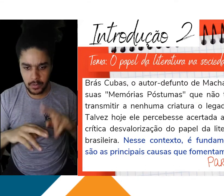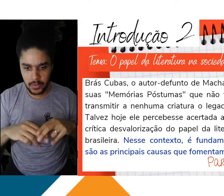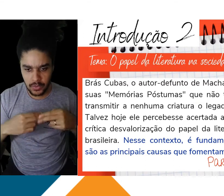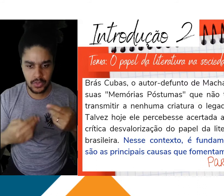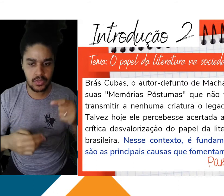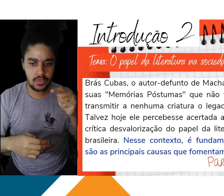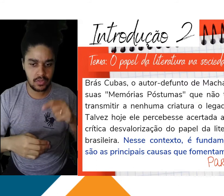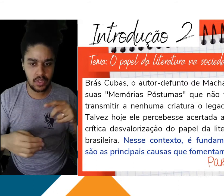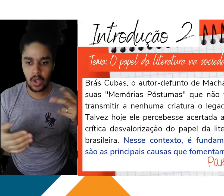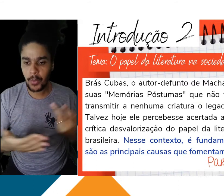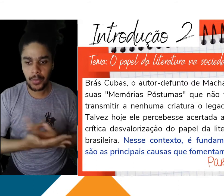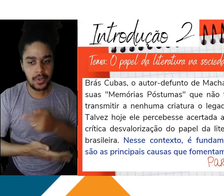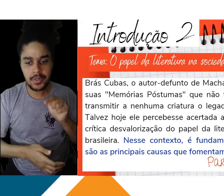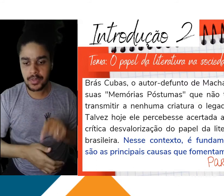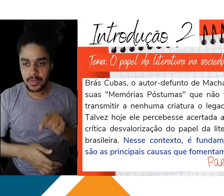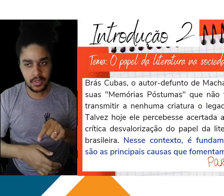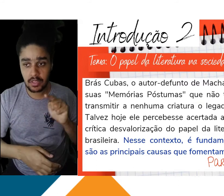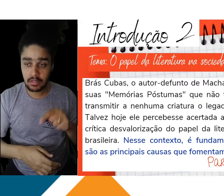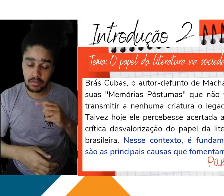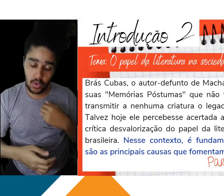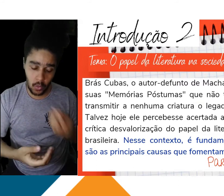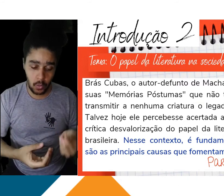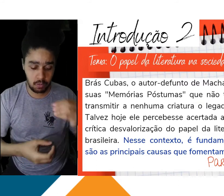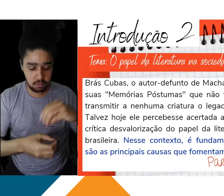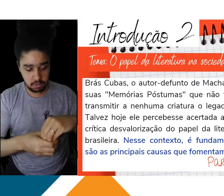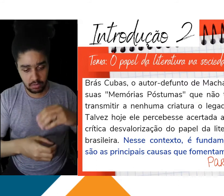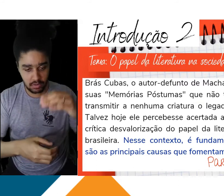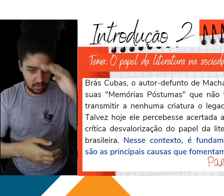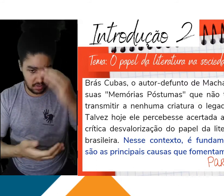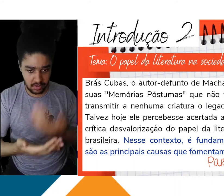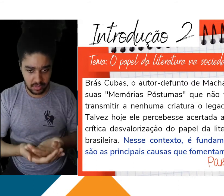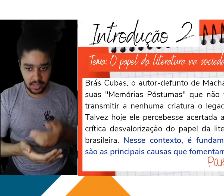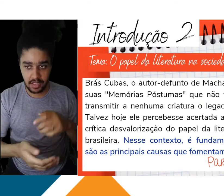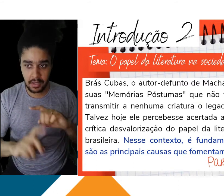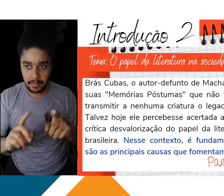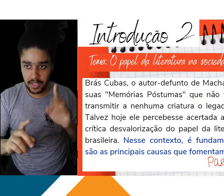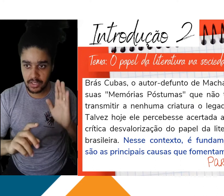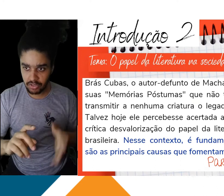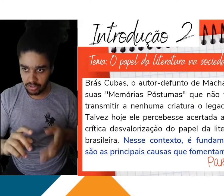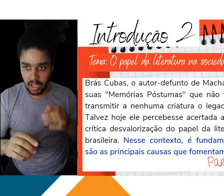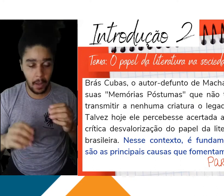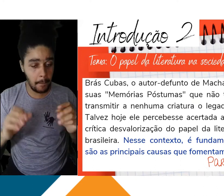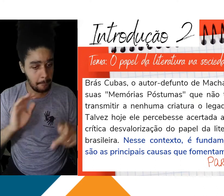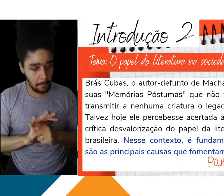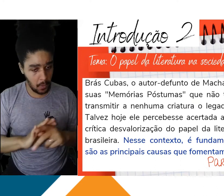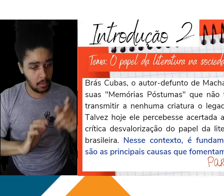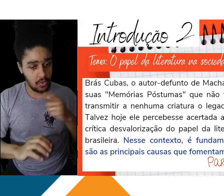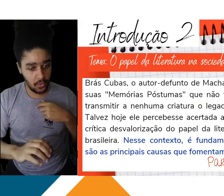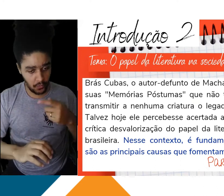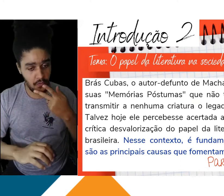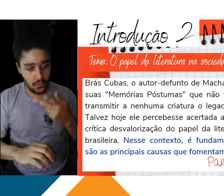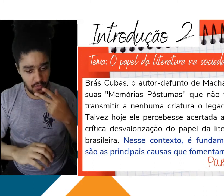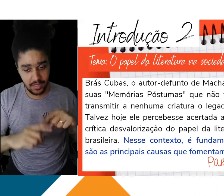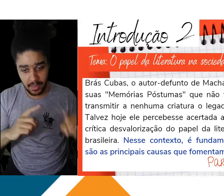causas que fomentam esse cenário. Ou seja, aqui eu adotei por uma tese implícita, mas que já encaminha o corretor para